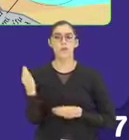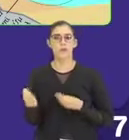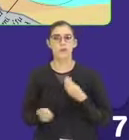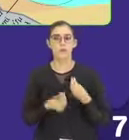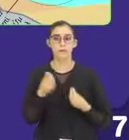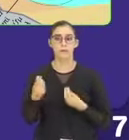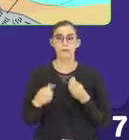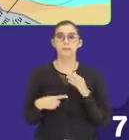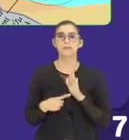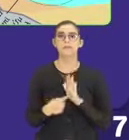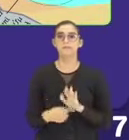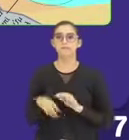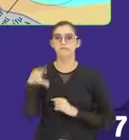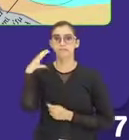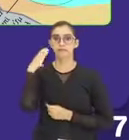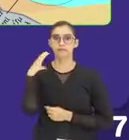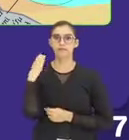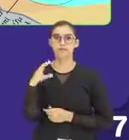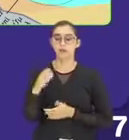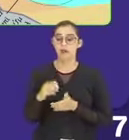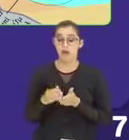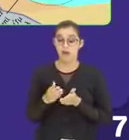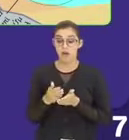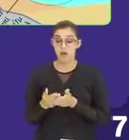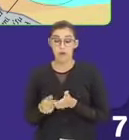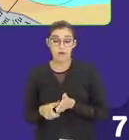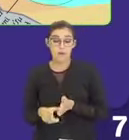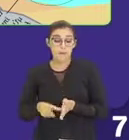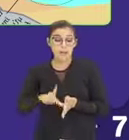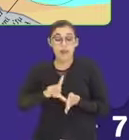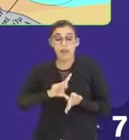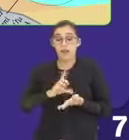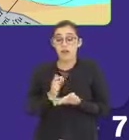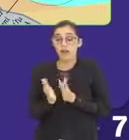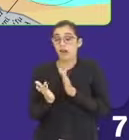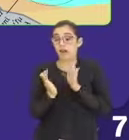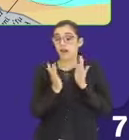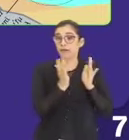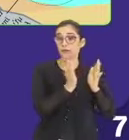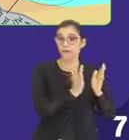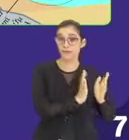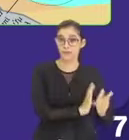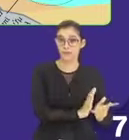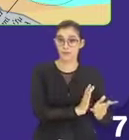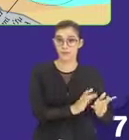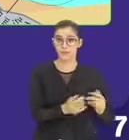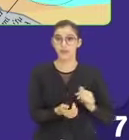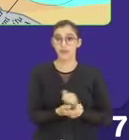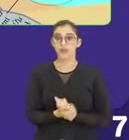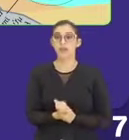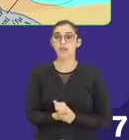Ora, mas a ciência começa lá atrás, né? Ela começa com um carinha chamado